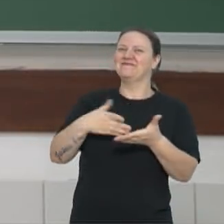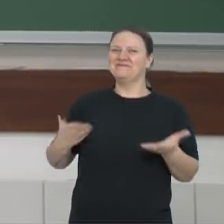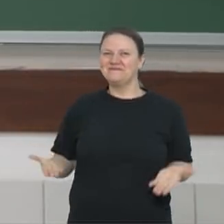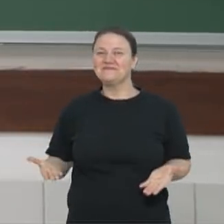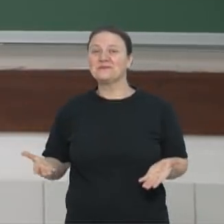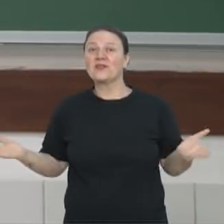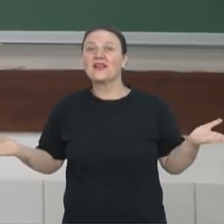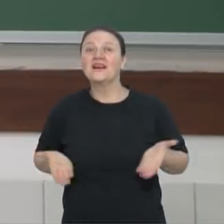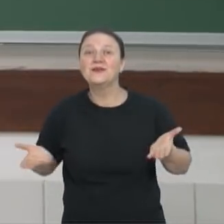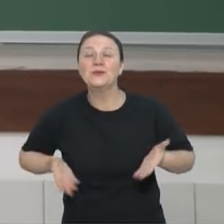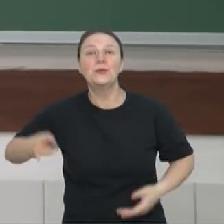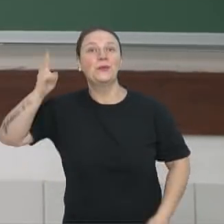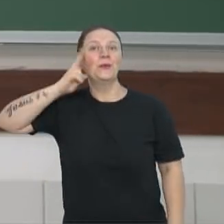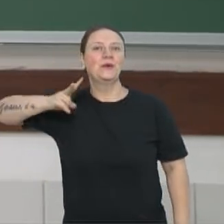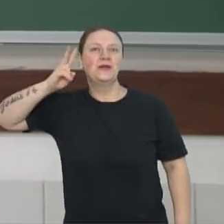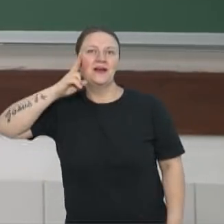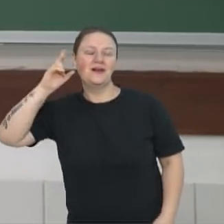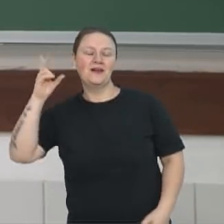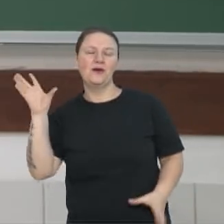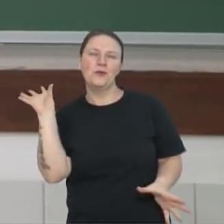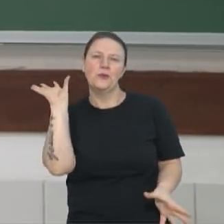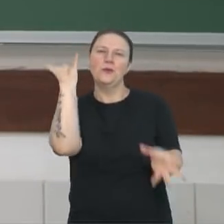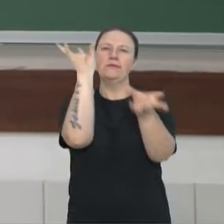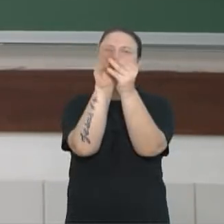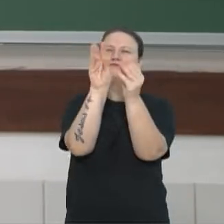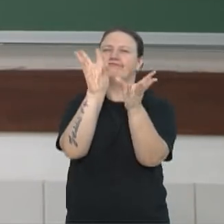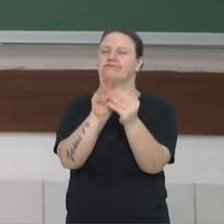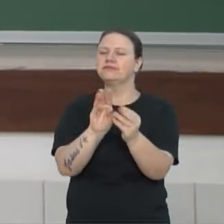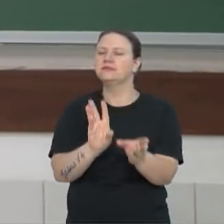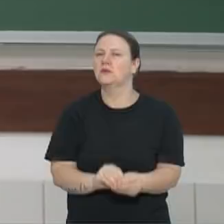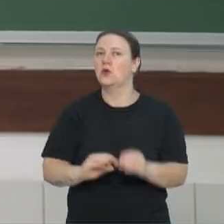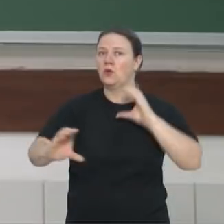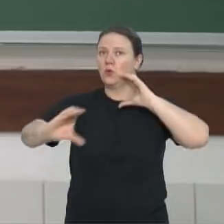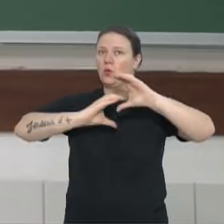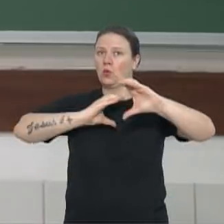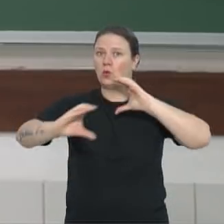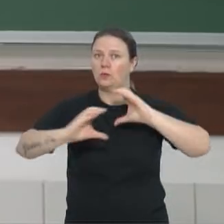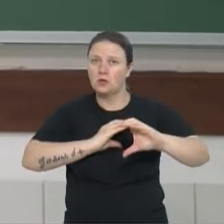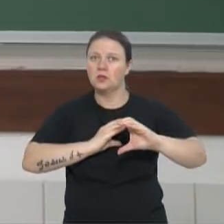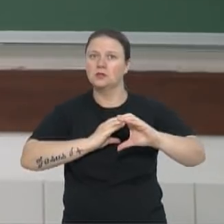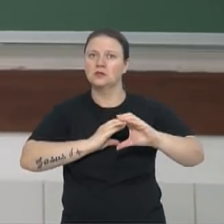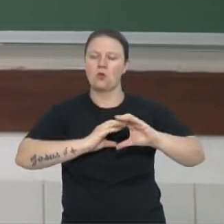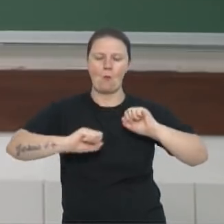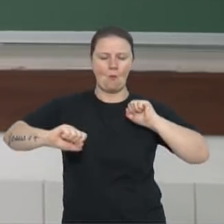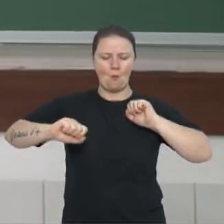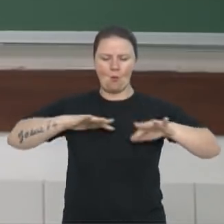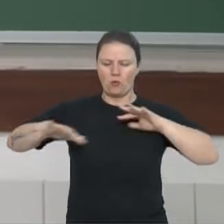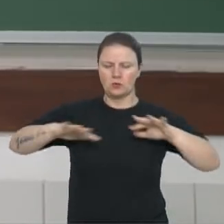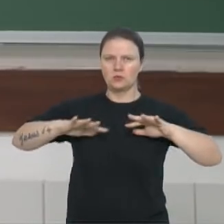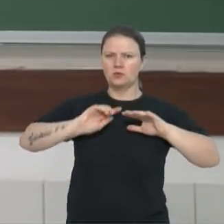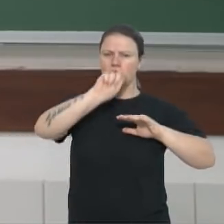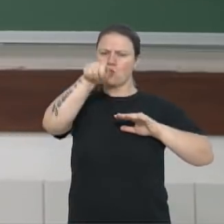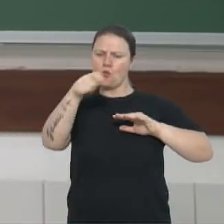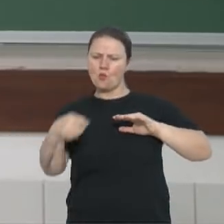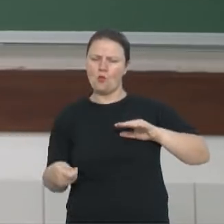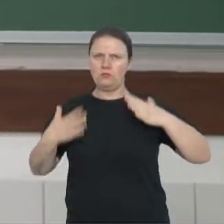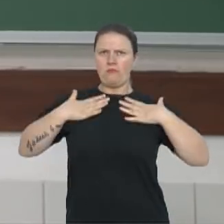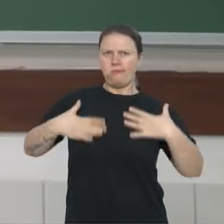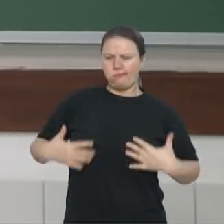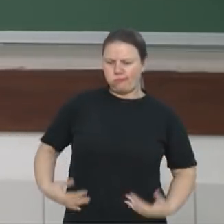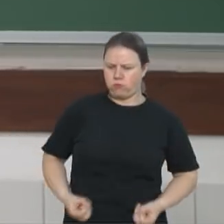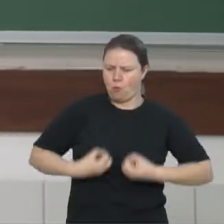a gente vai lembrar aqui, vai retomar que a comunicação não verbal, os movimentos, os gestos, a expressão